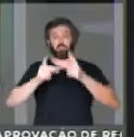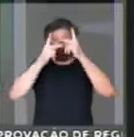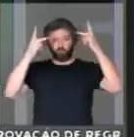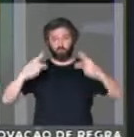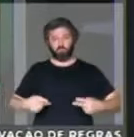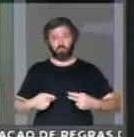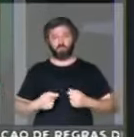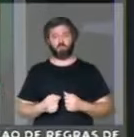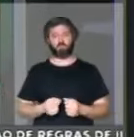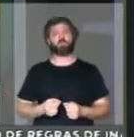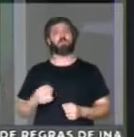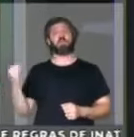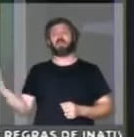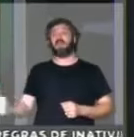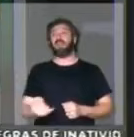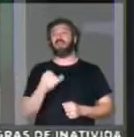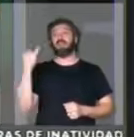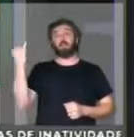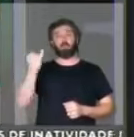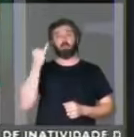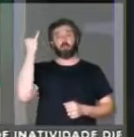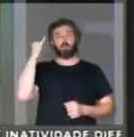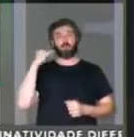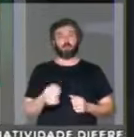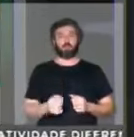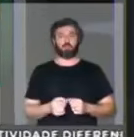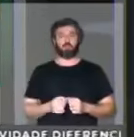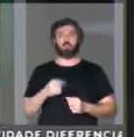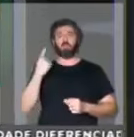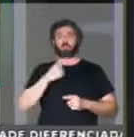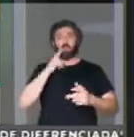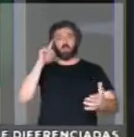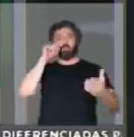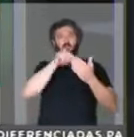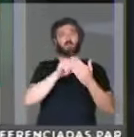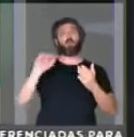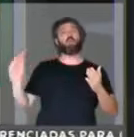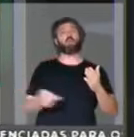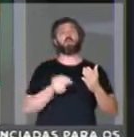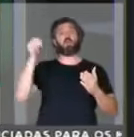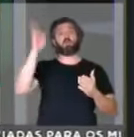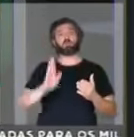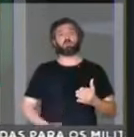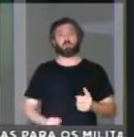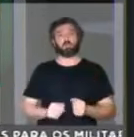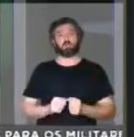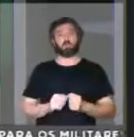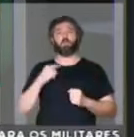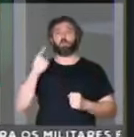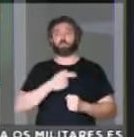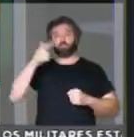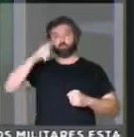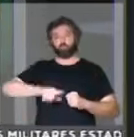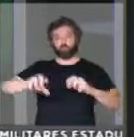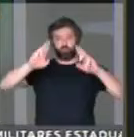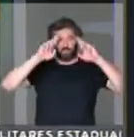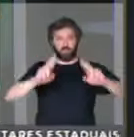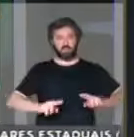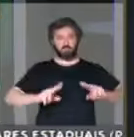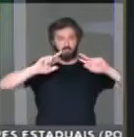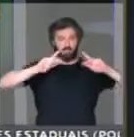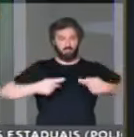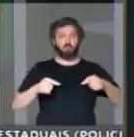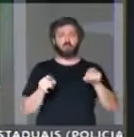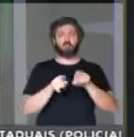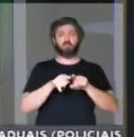é fundamental que a gente faça a denúncia sobre o que está acontecendo no brasil nós queremos de novo respeito reconhecimento